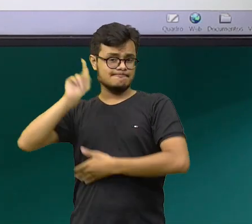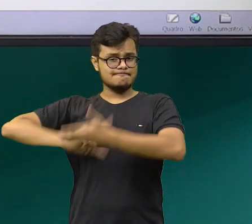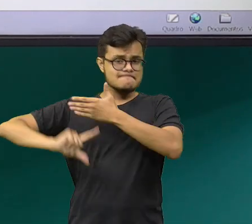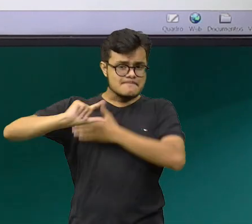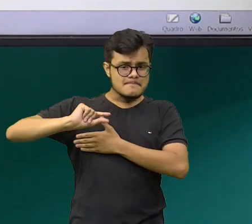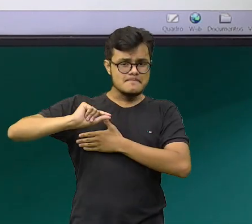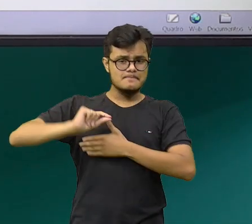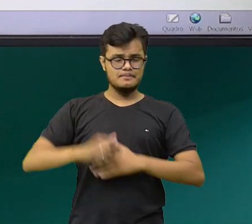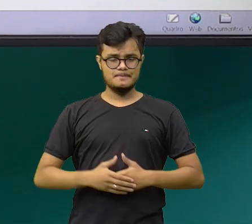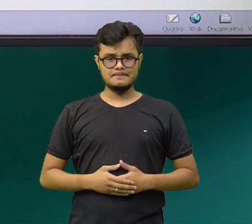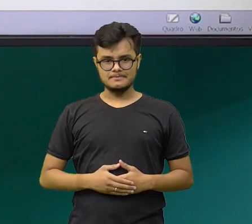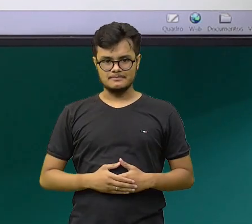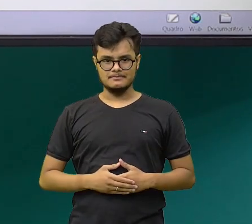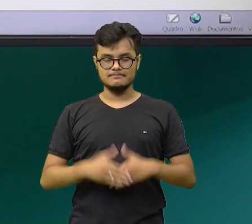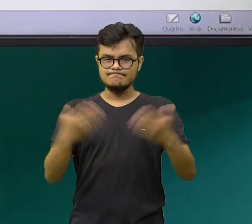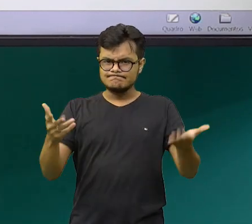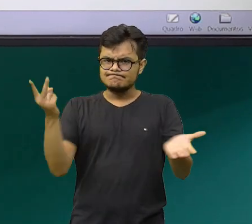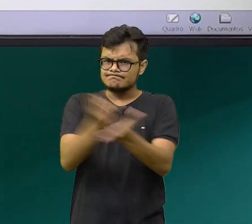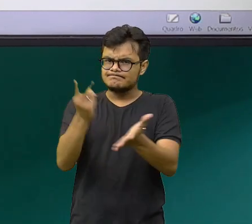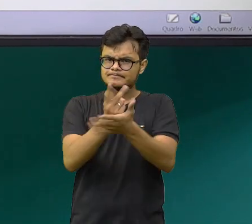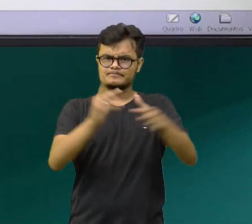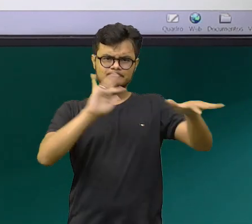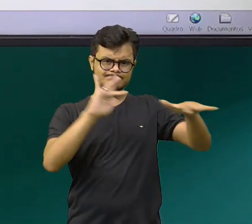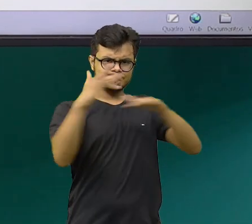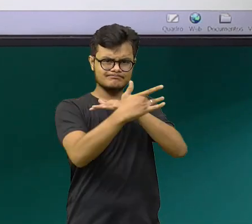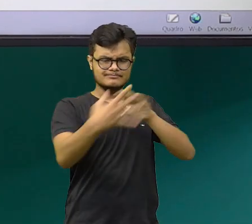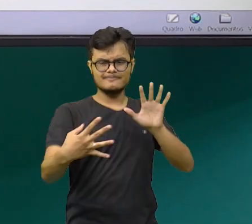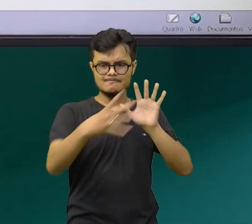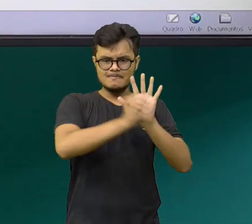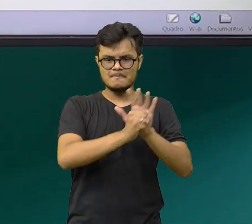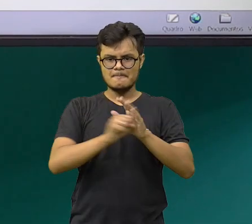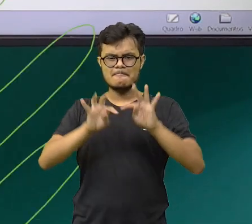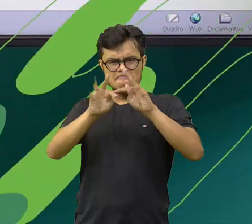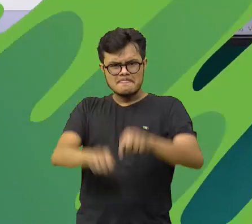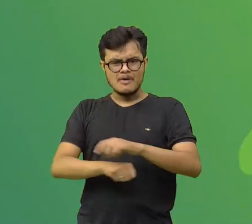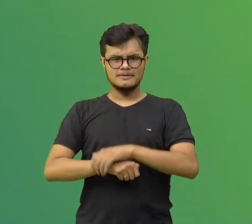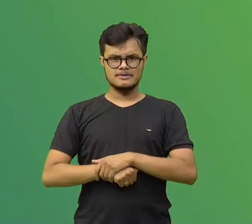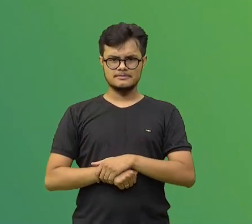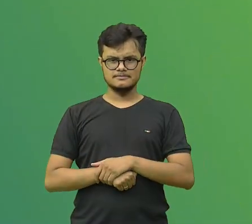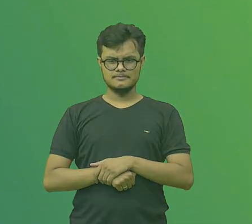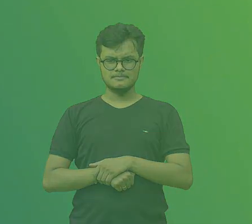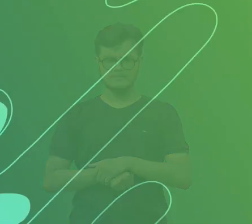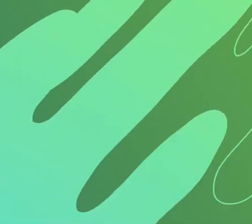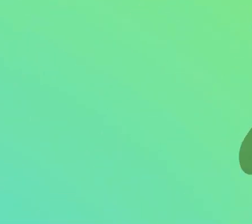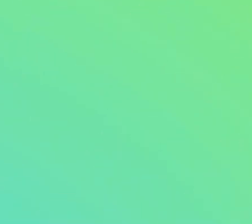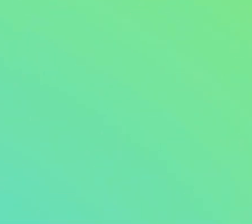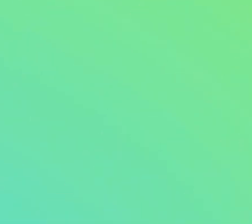vestibular da UEA. E não esqueça de seguir o Preveste UEA em todas as redes sociais.